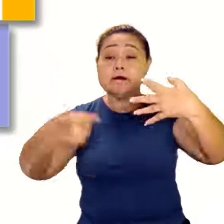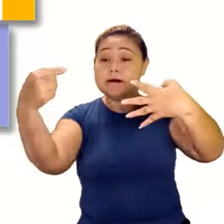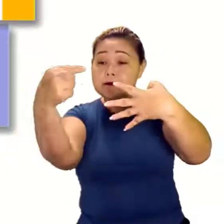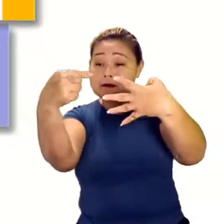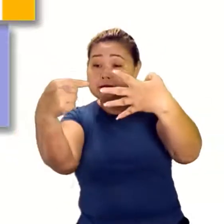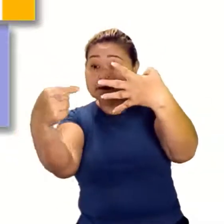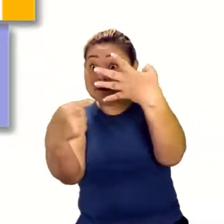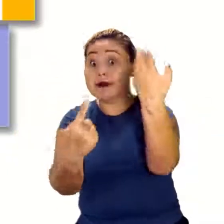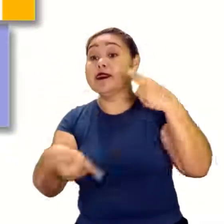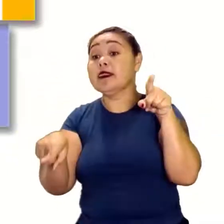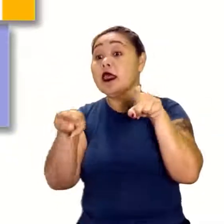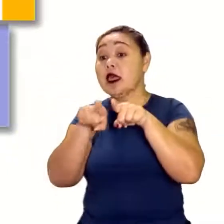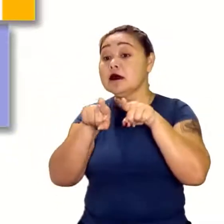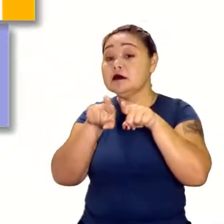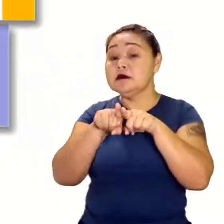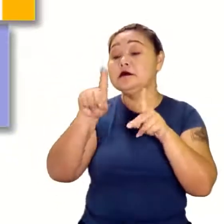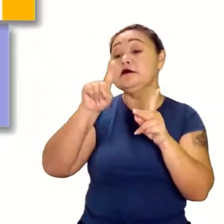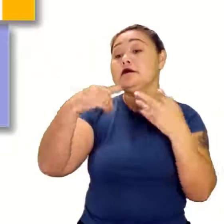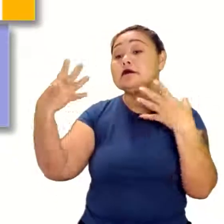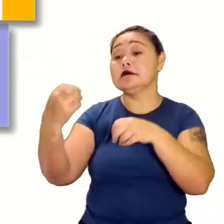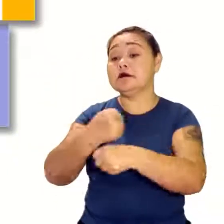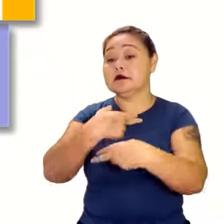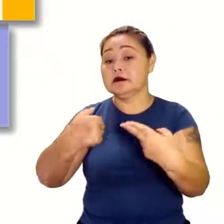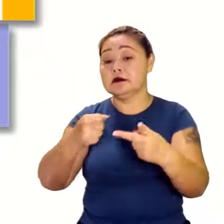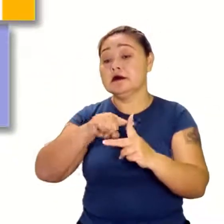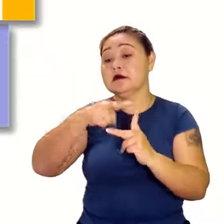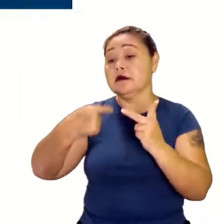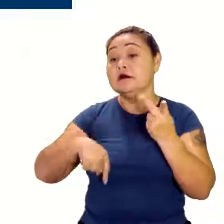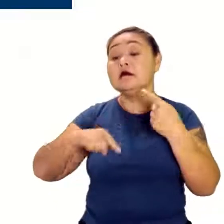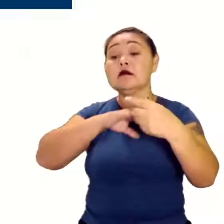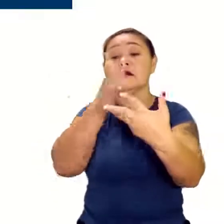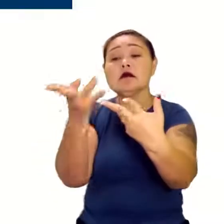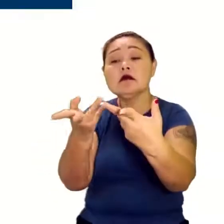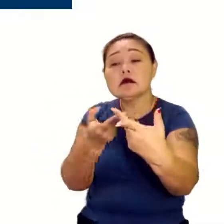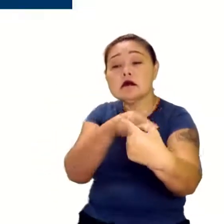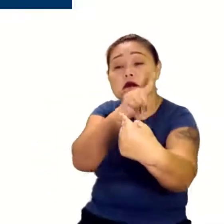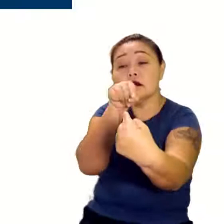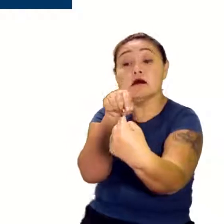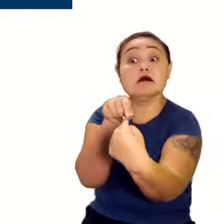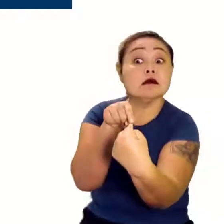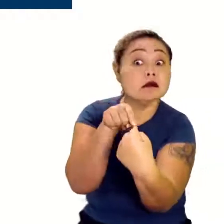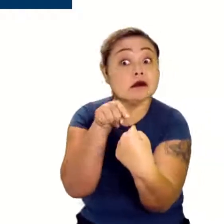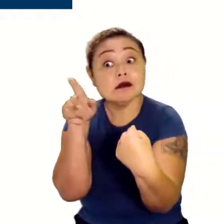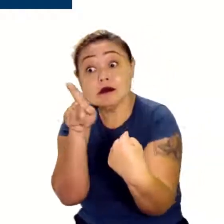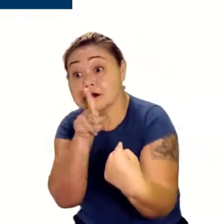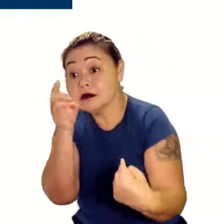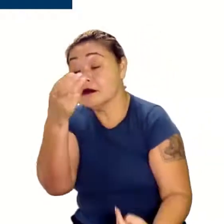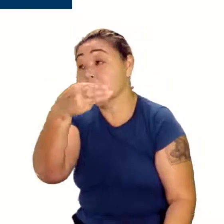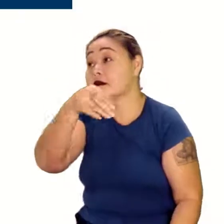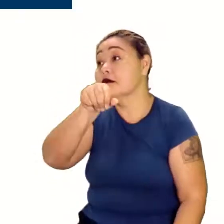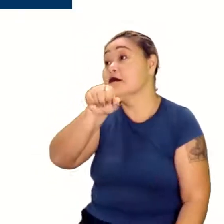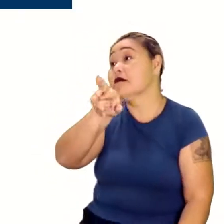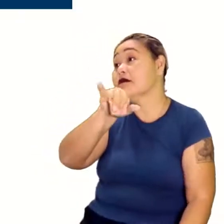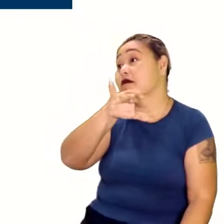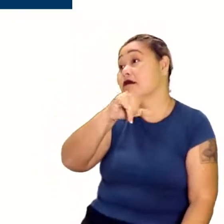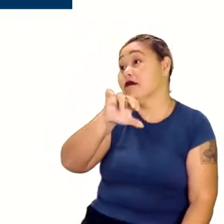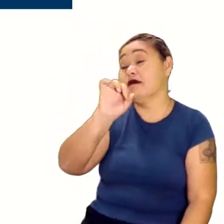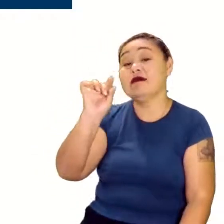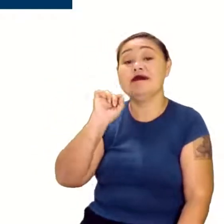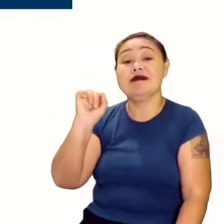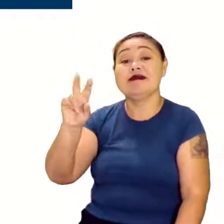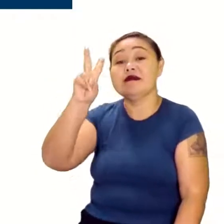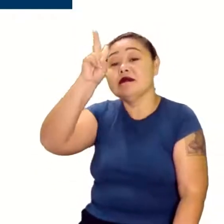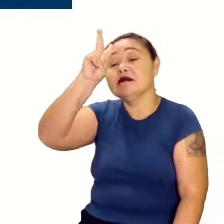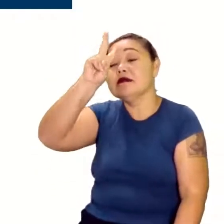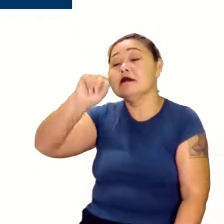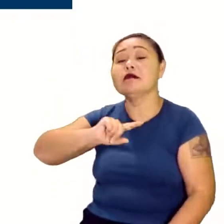propriedades e vê as operações. E as habilidades da aula são quais mesmos, professor Maurício? Relembrar o que